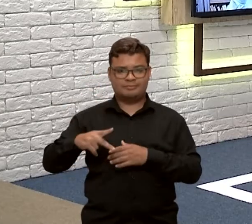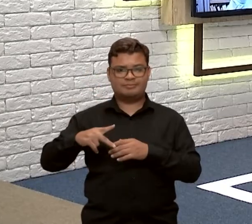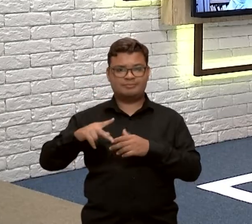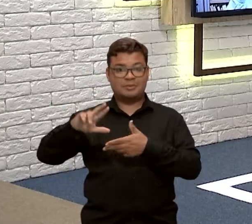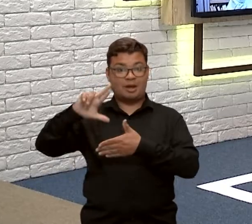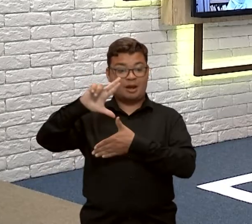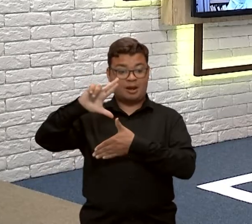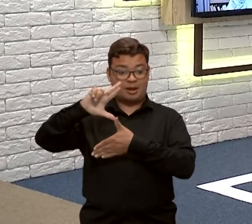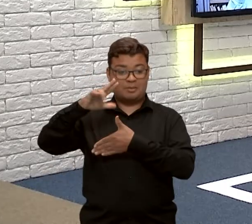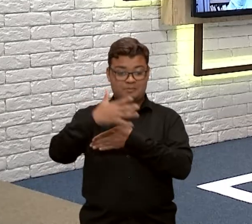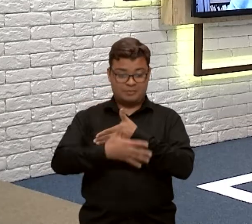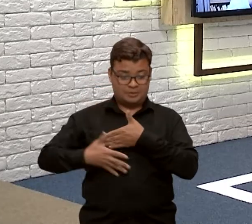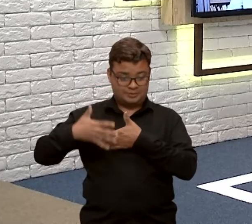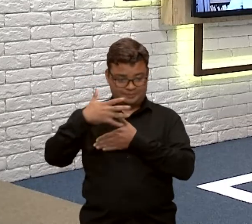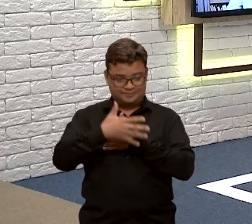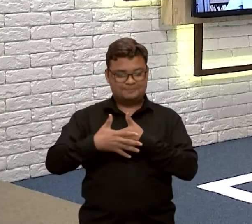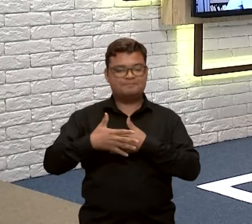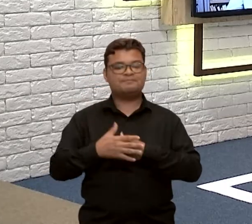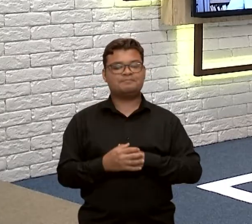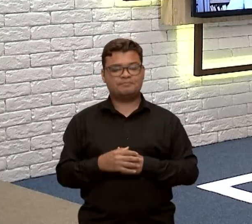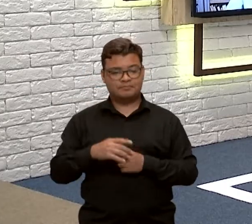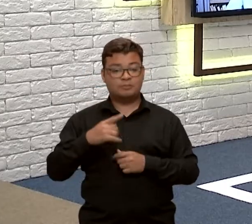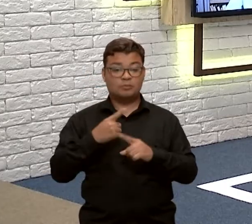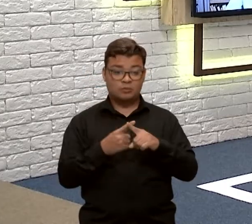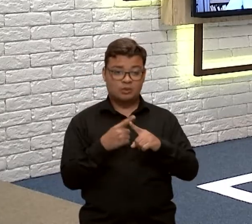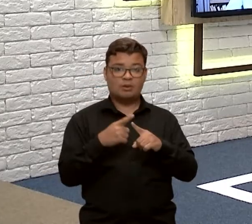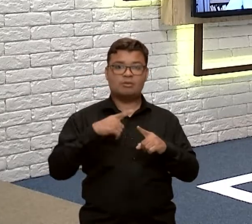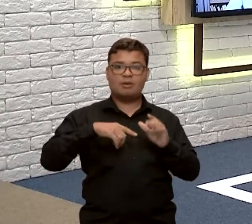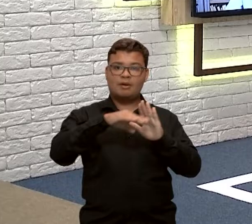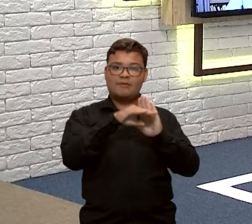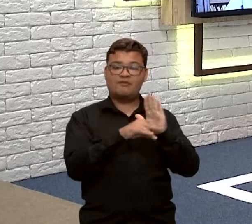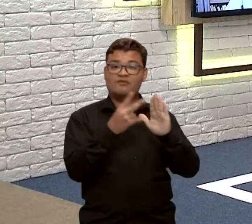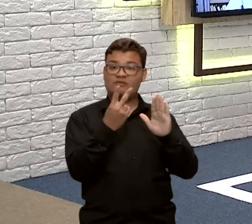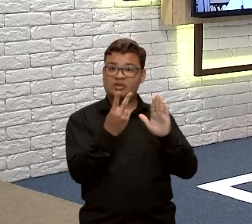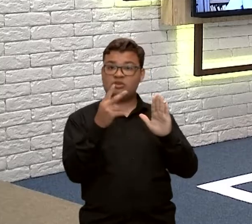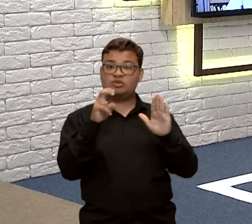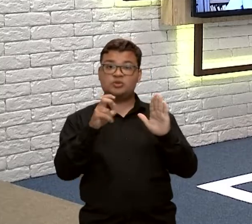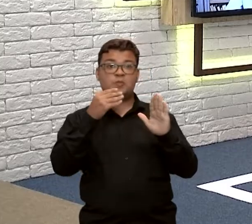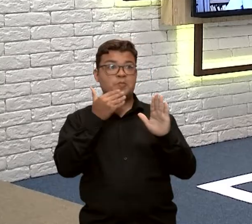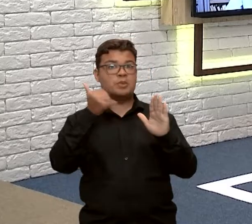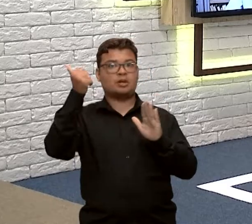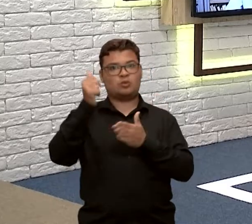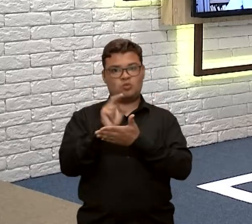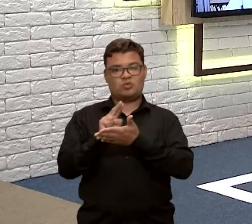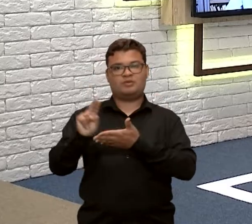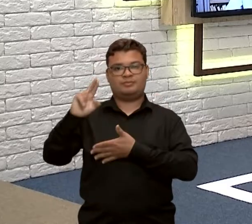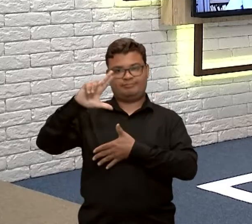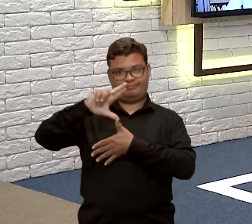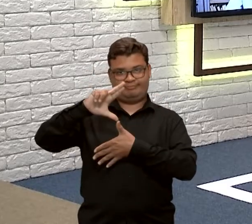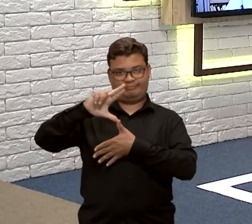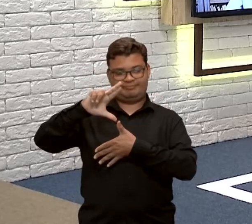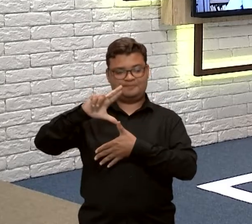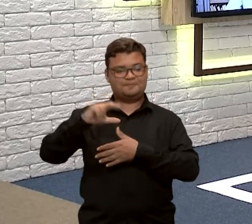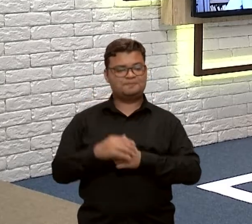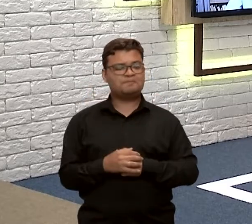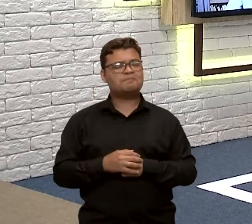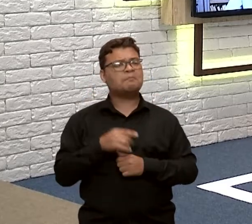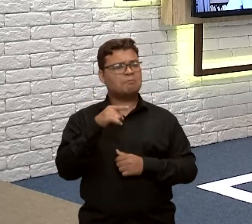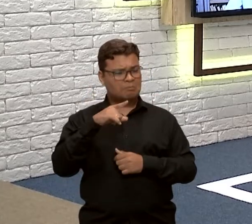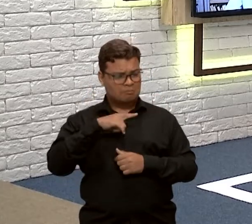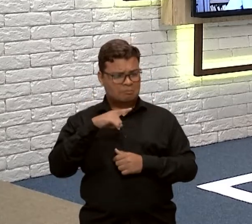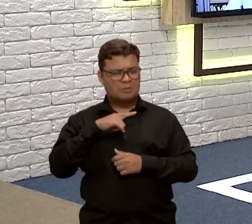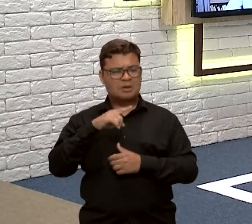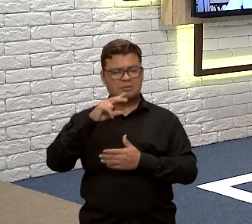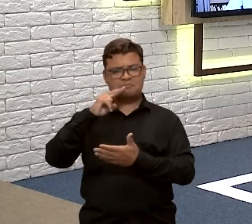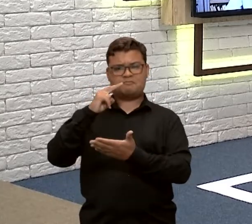no começo do programa, né? Está entre as 25 melhores. O que isso representa para a Universidade Federal de Goiás,